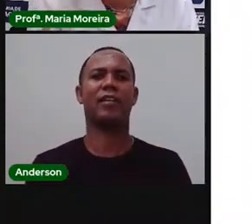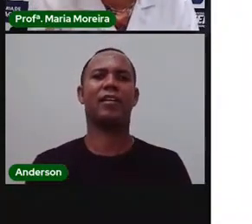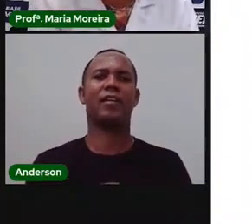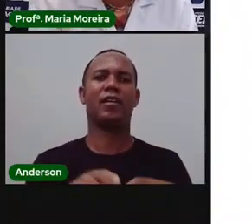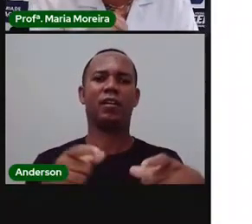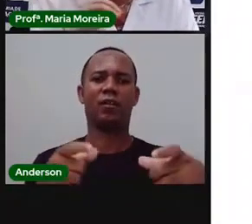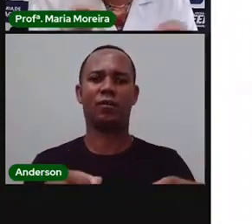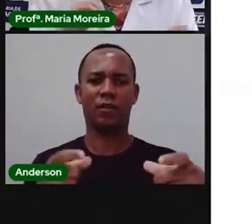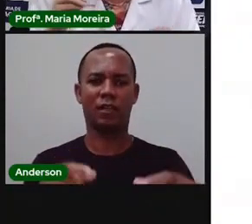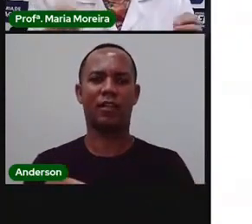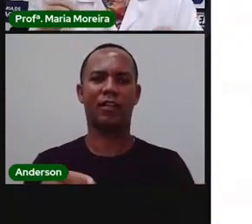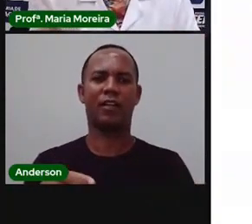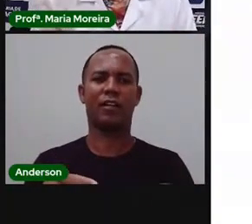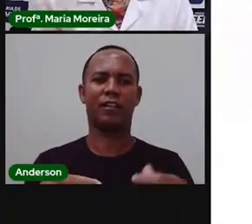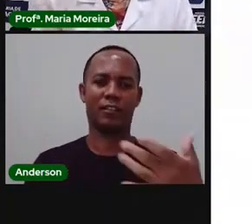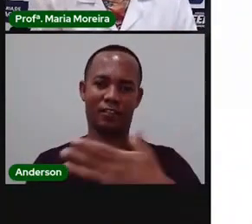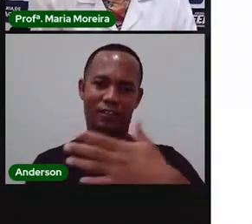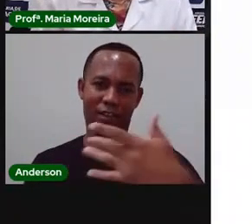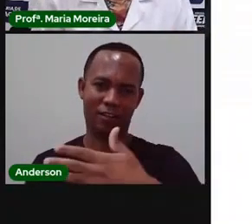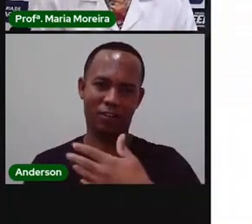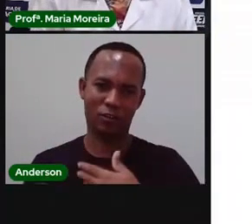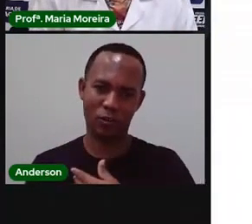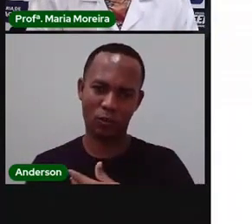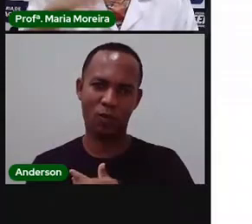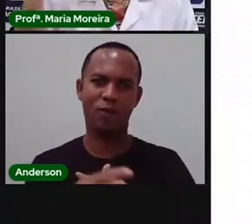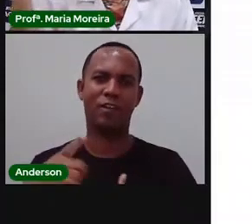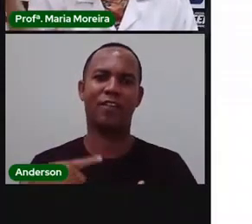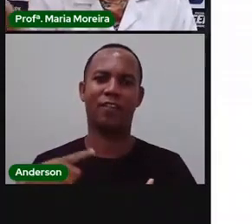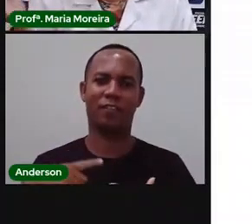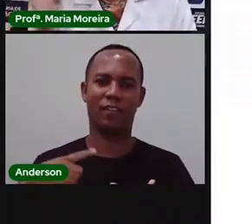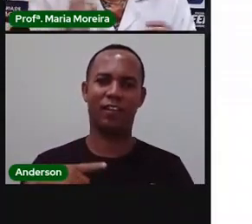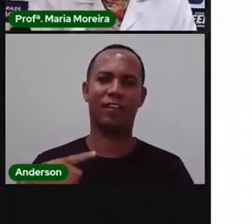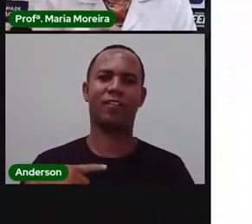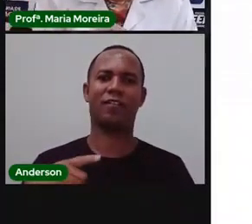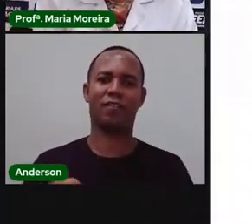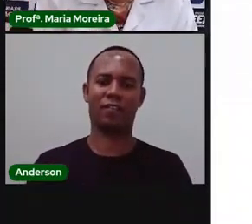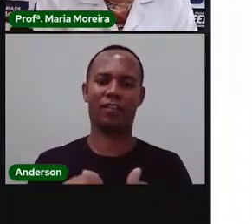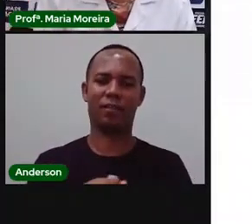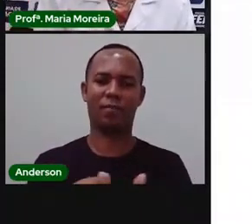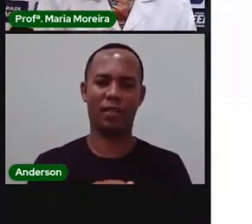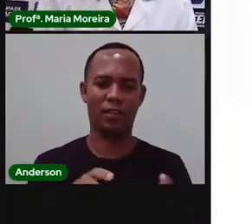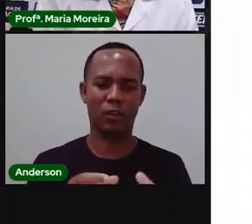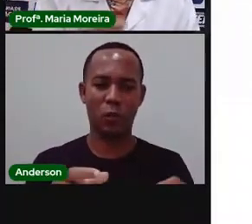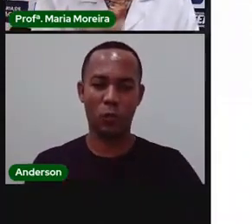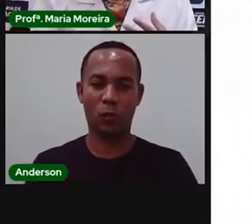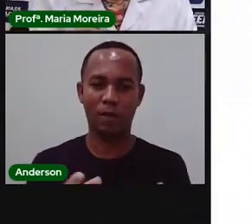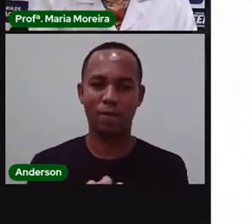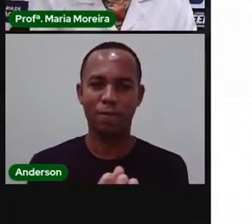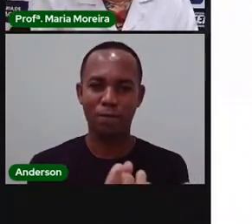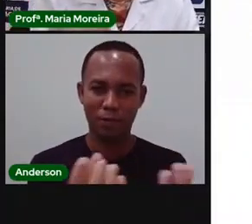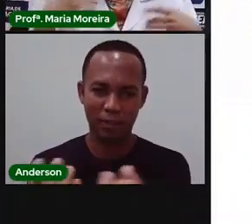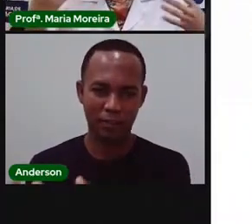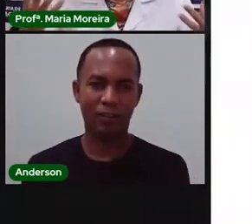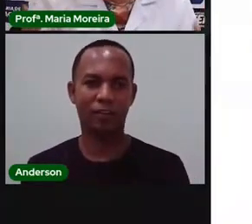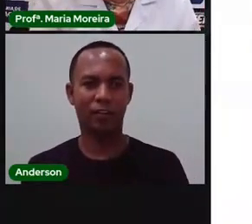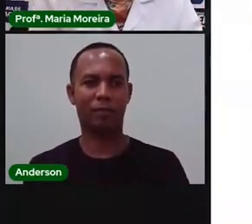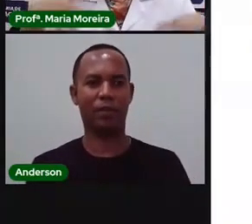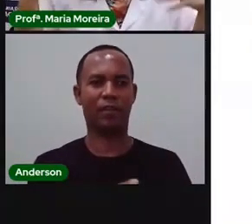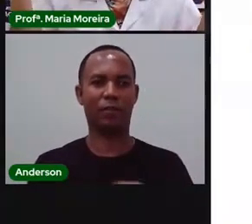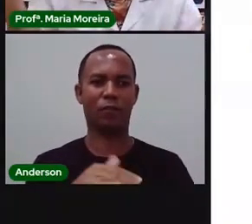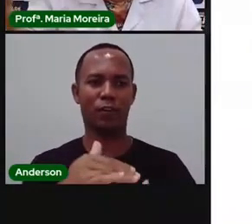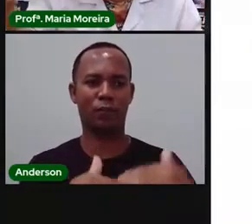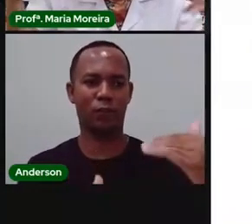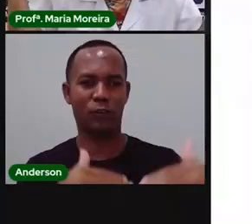alguns de vocês devem morar aí próximo de alguma feira, seja ela grande ou pequenininha. E aí, com o passar do tempo, essa feira